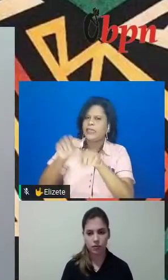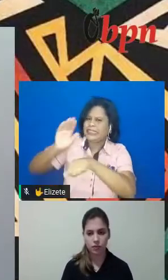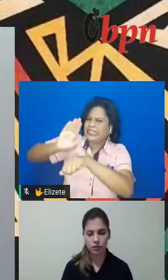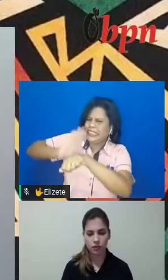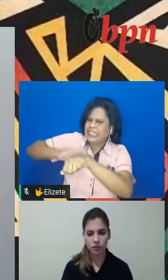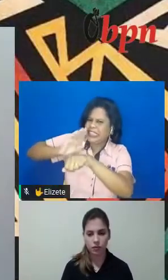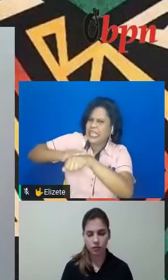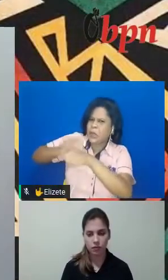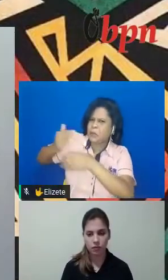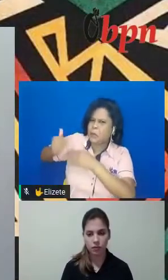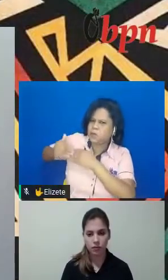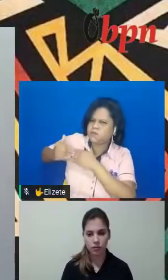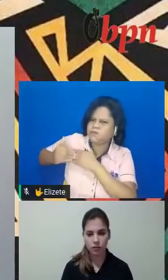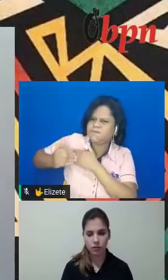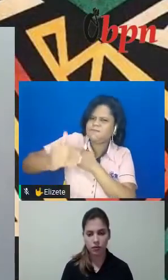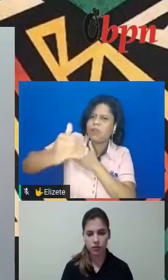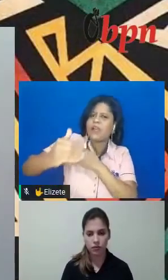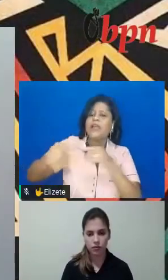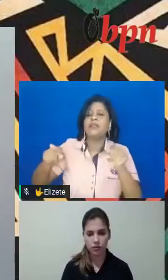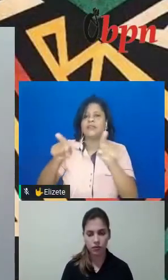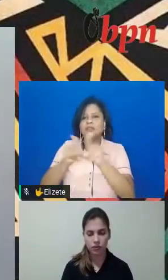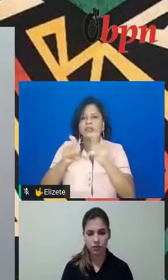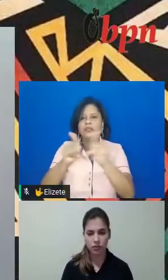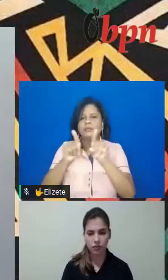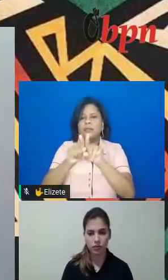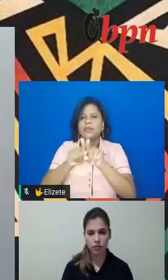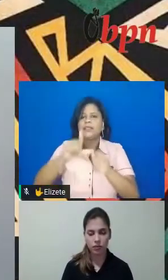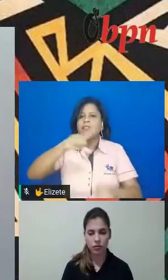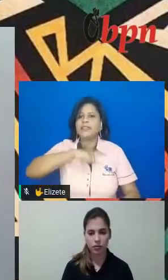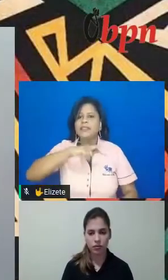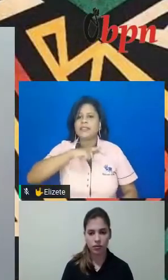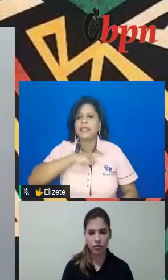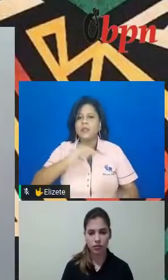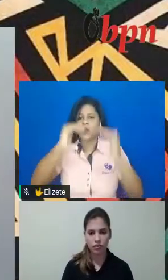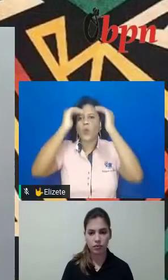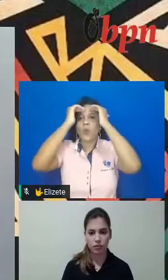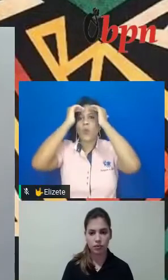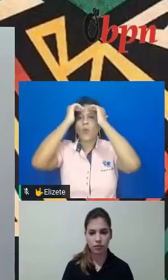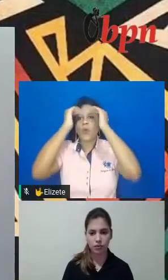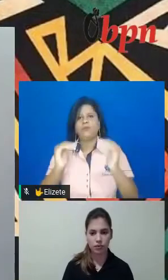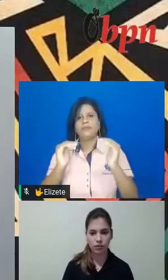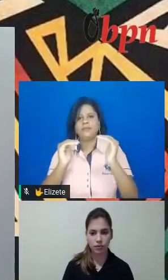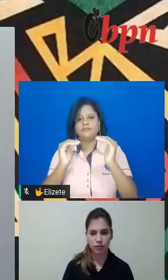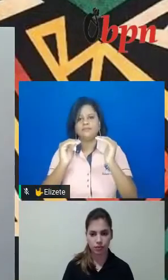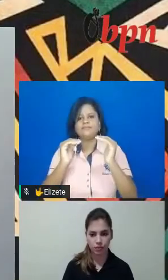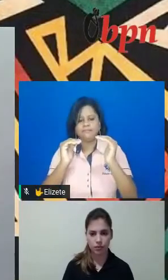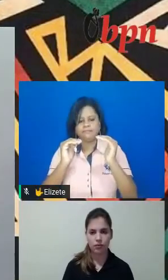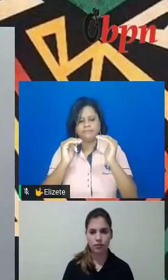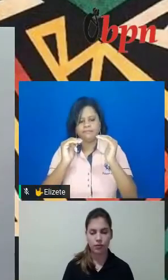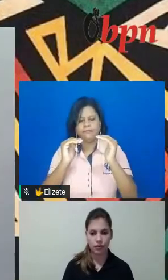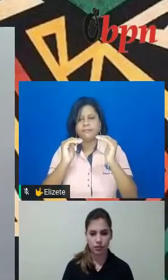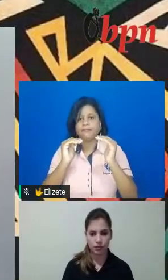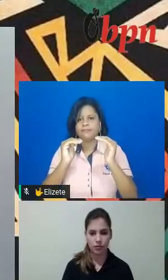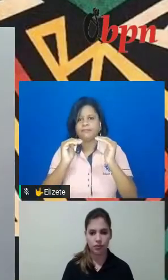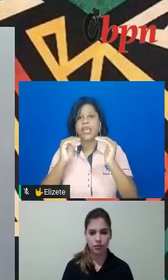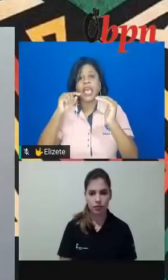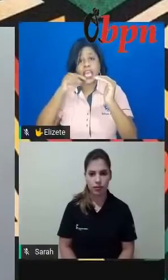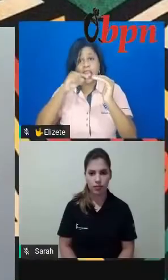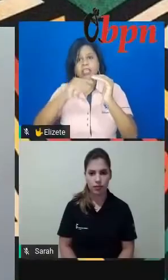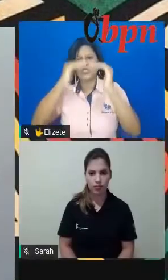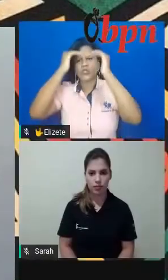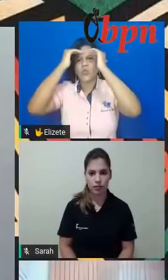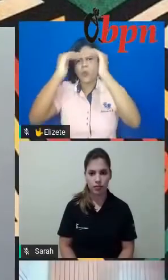ela passou também pela obediência. A obediência